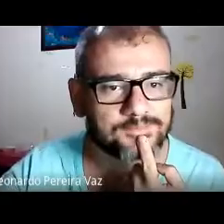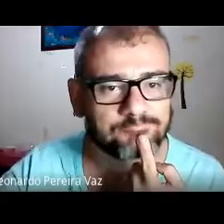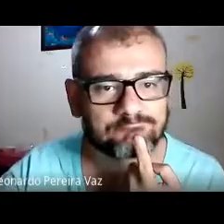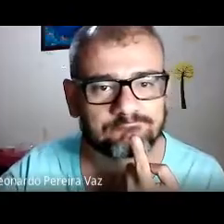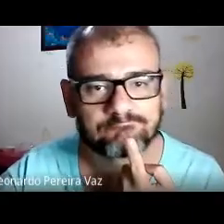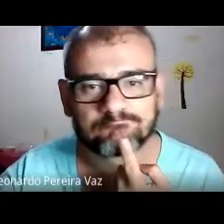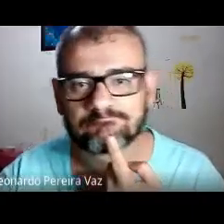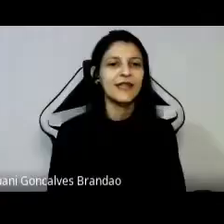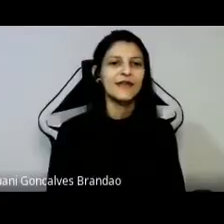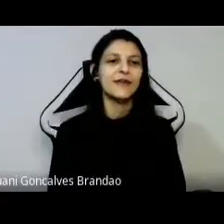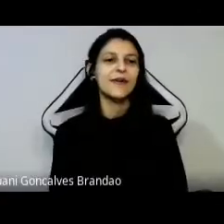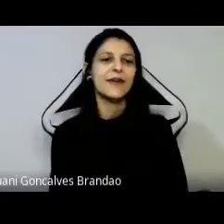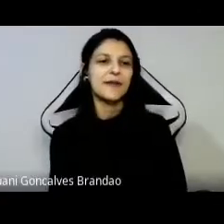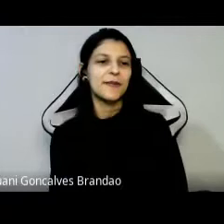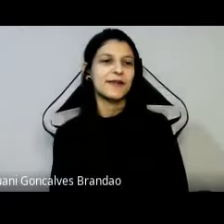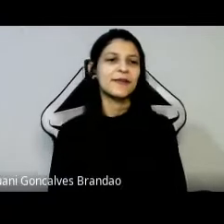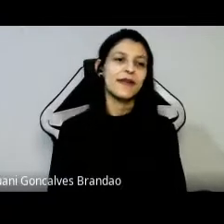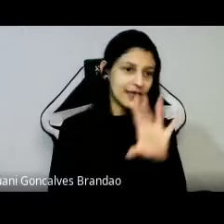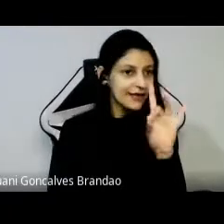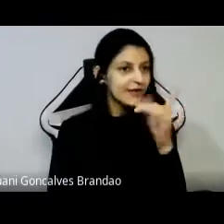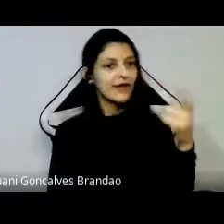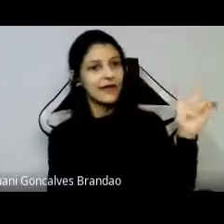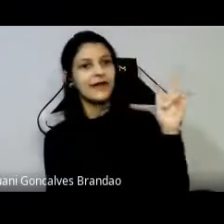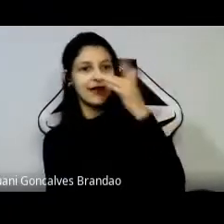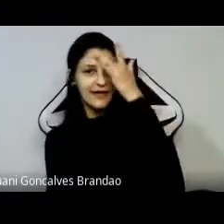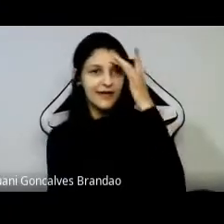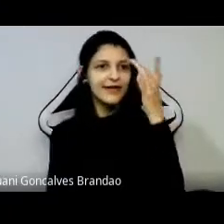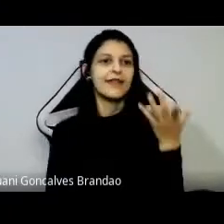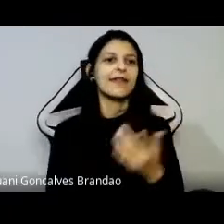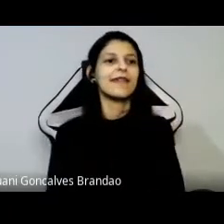Escolha. Deixa eu escolher outra pessoa aqui.